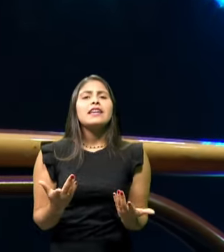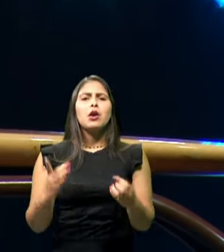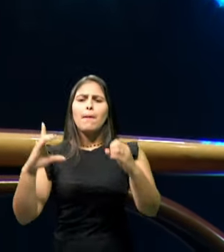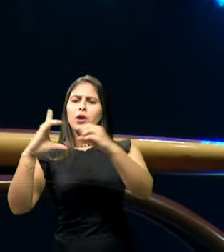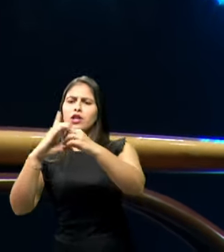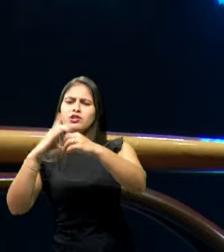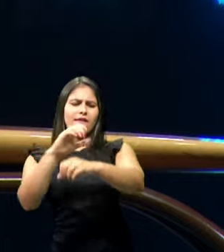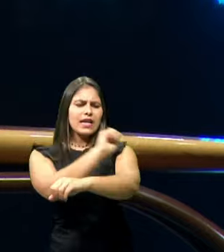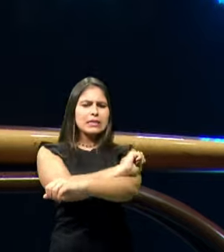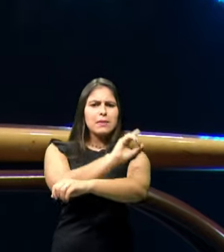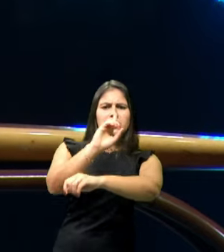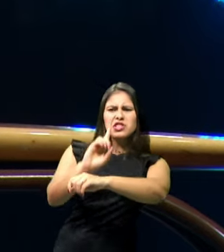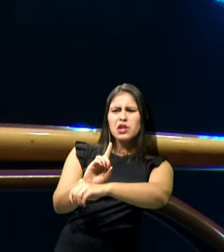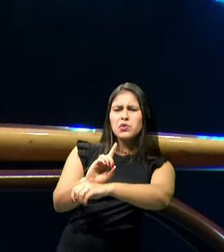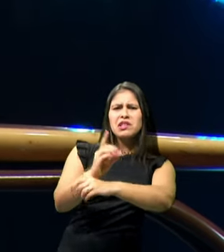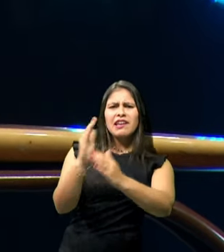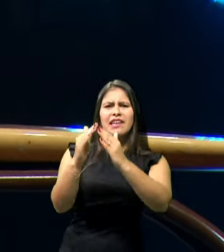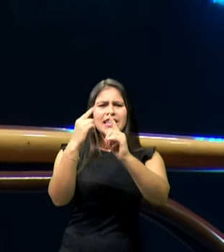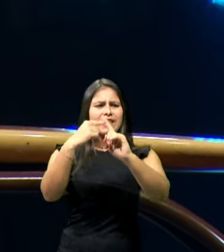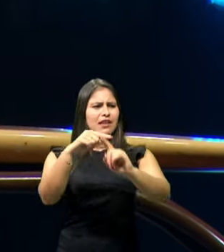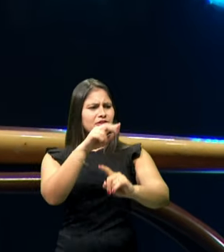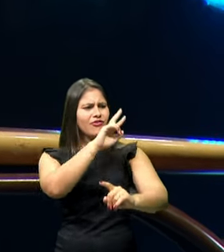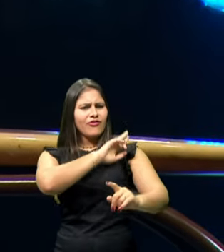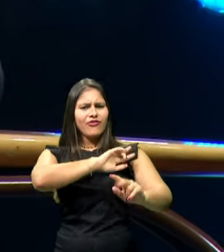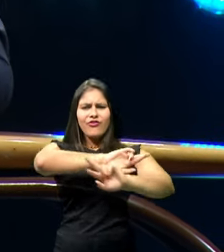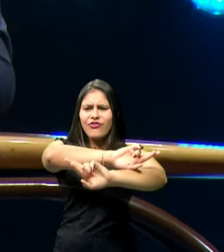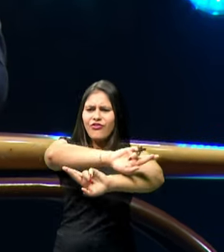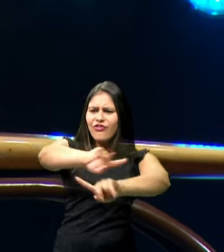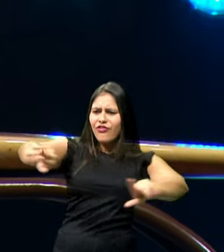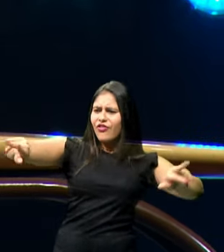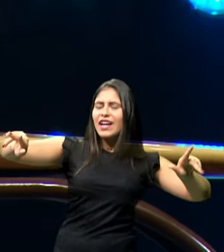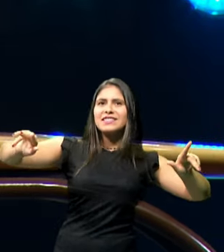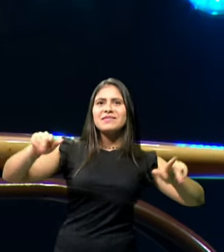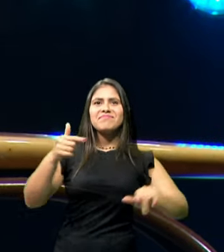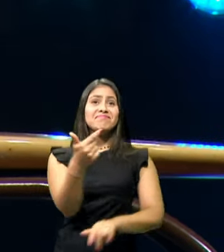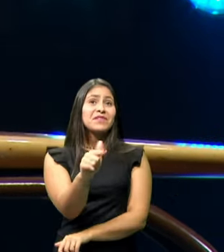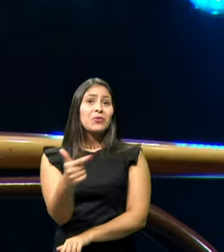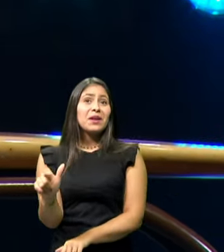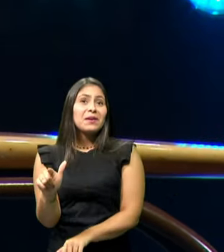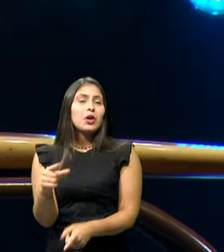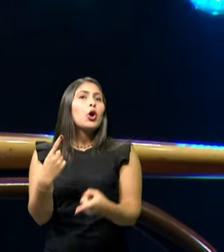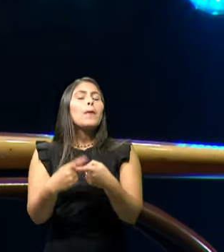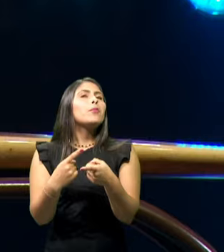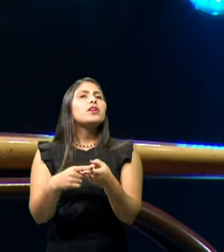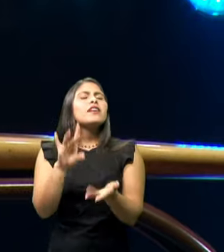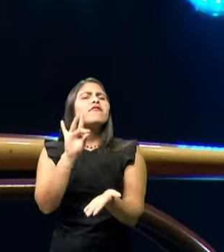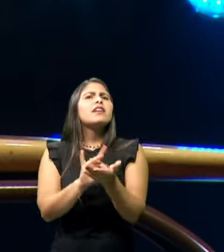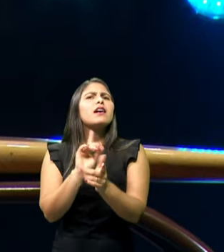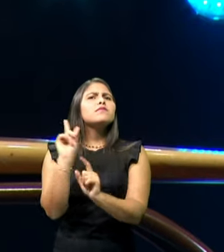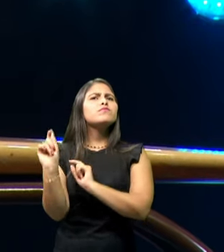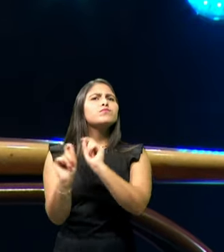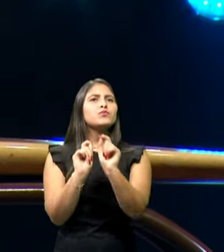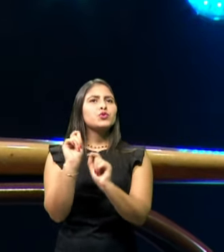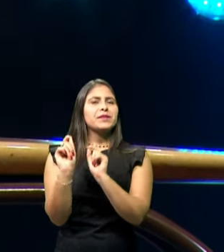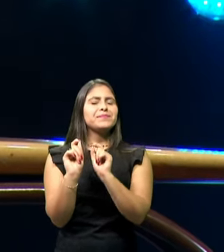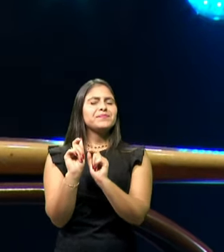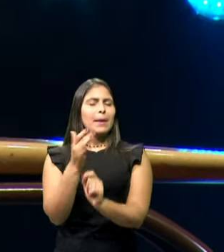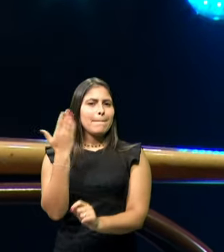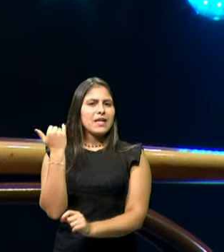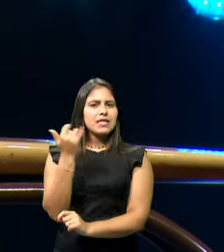neve, Assembleia de Deus, né? Fonte da Vida e vai por aí afora. Porque, na verdade, uma vez uma